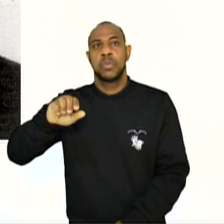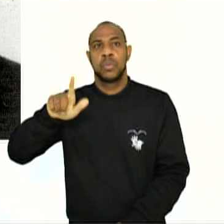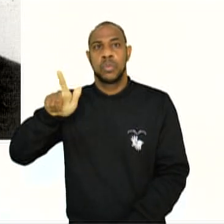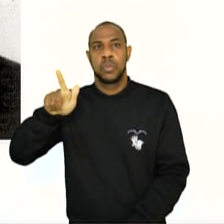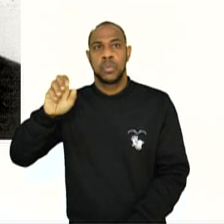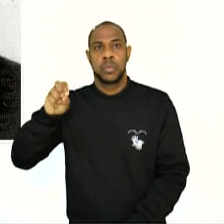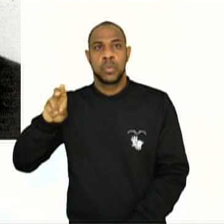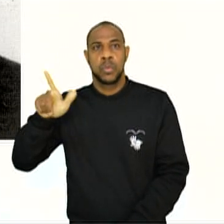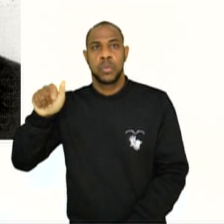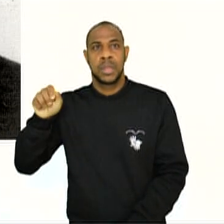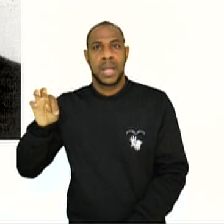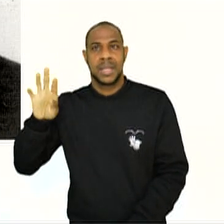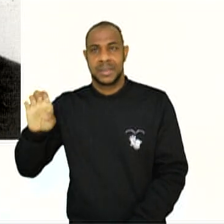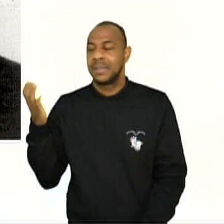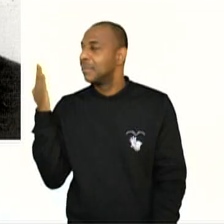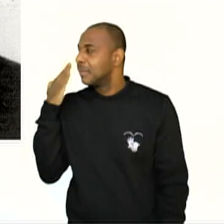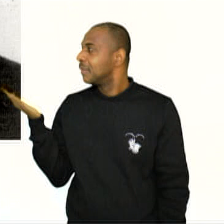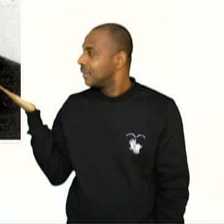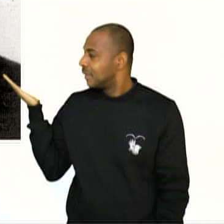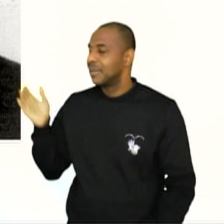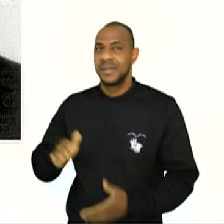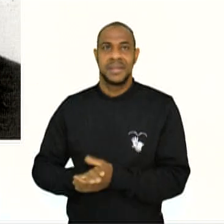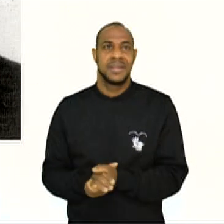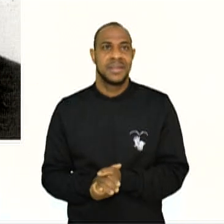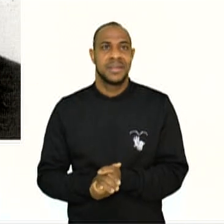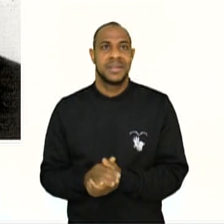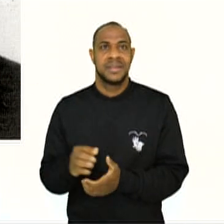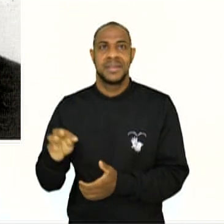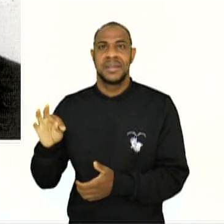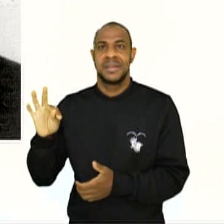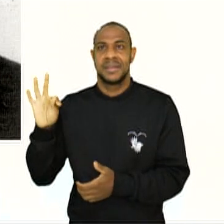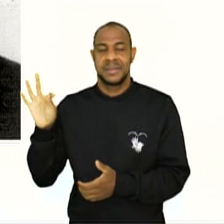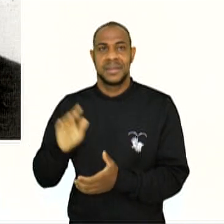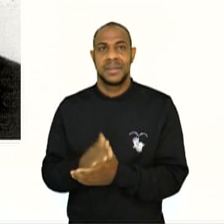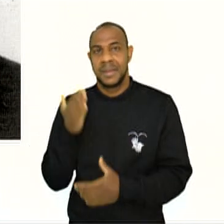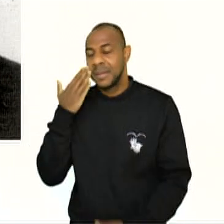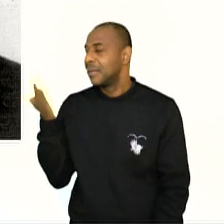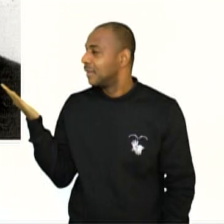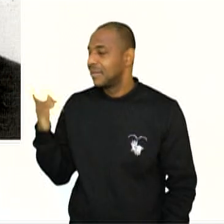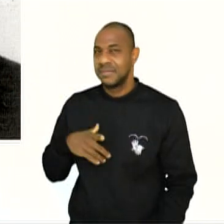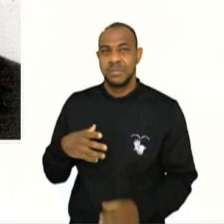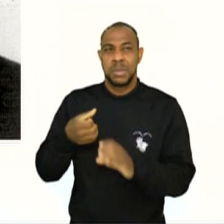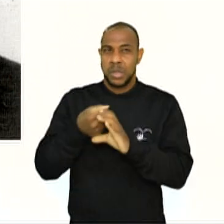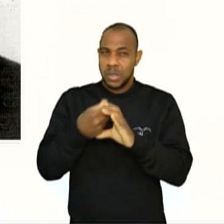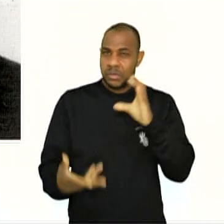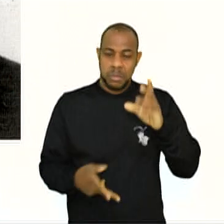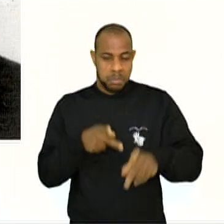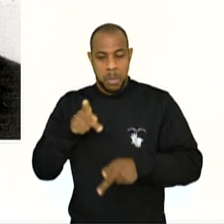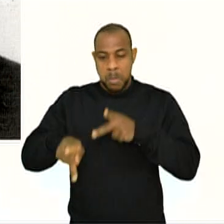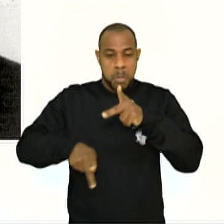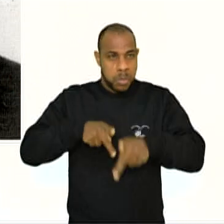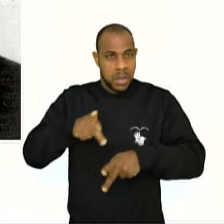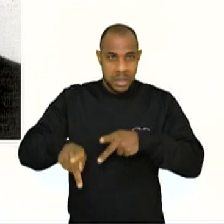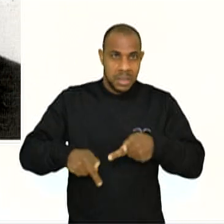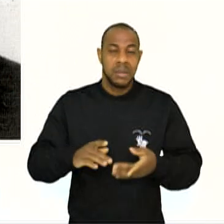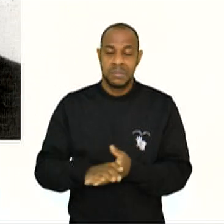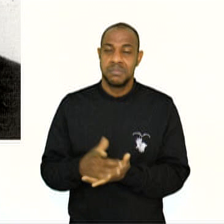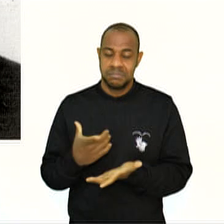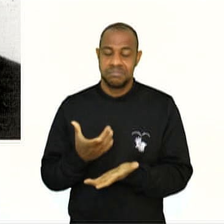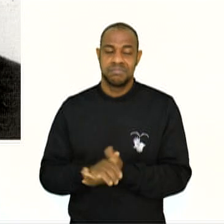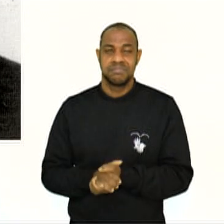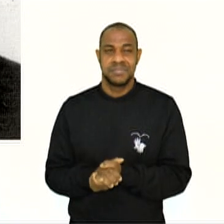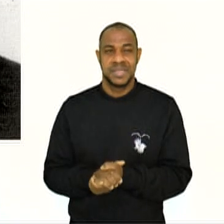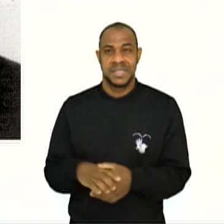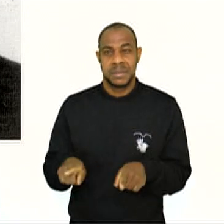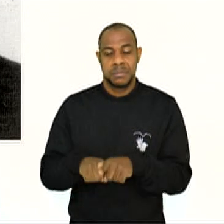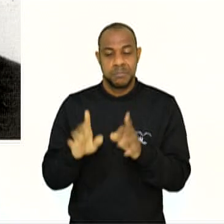E o professor lembra que esses dois governos tiveram também como característica uma forte polarização ideológica durante os seus mandatos